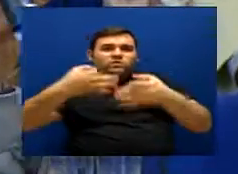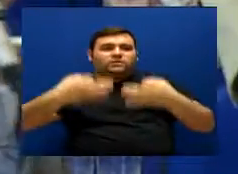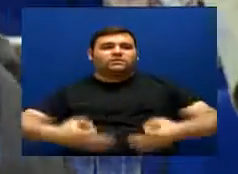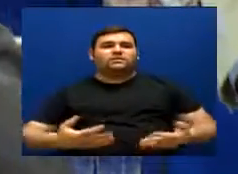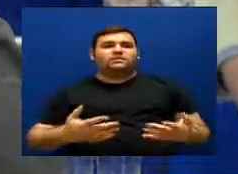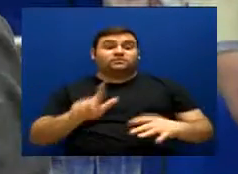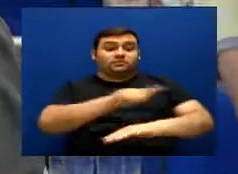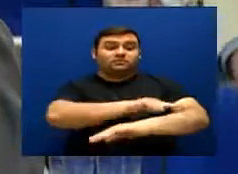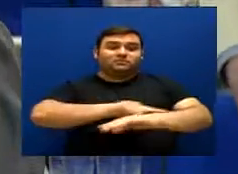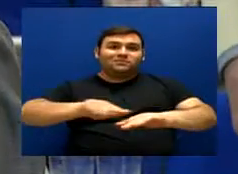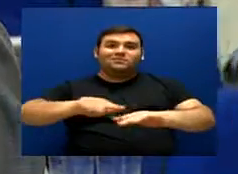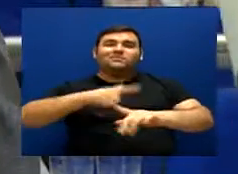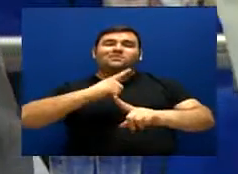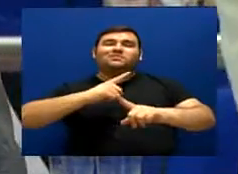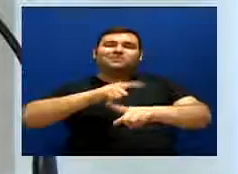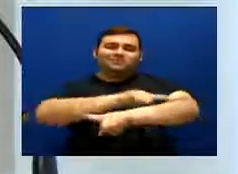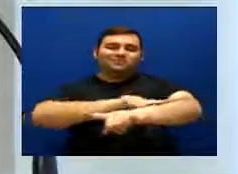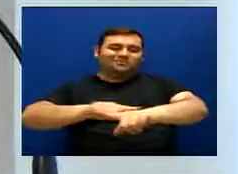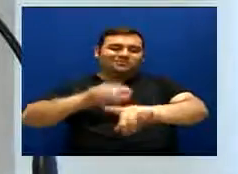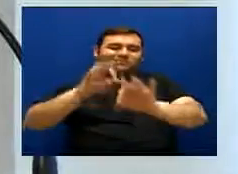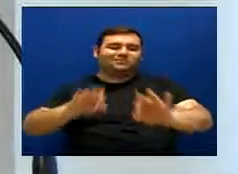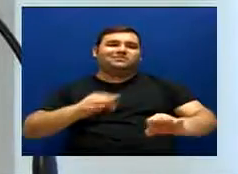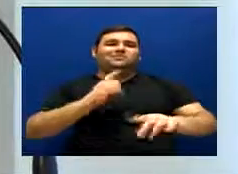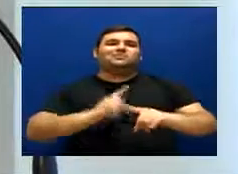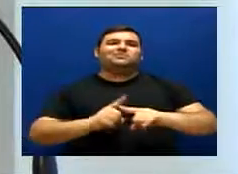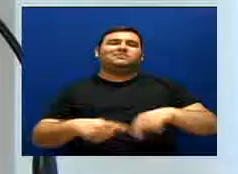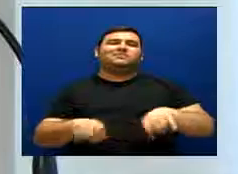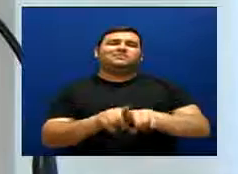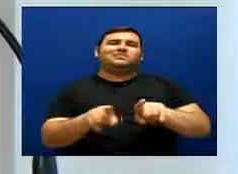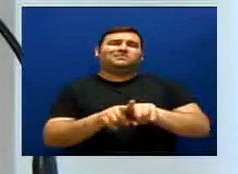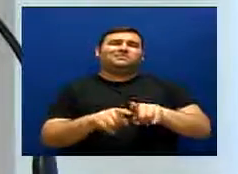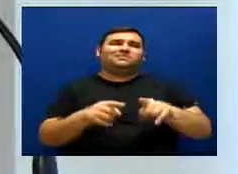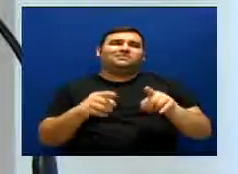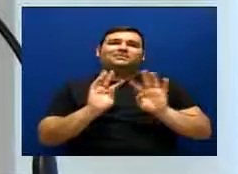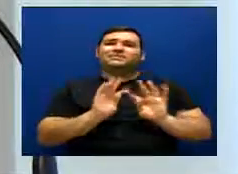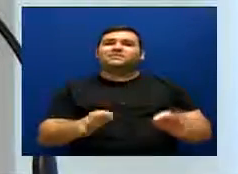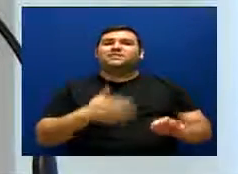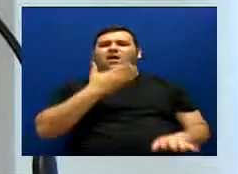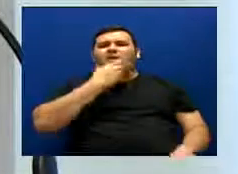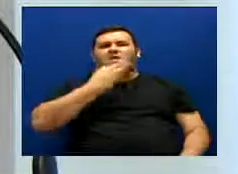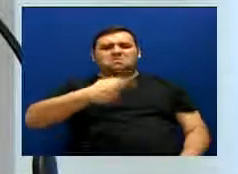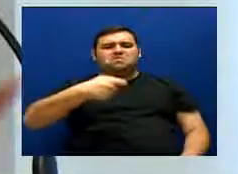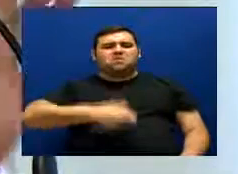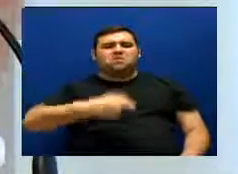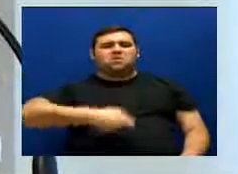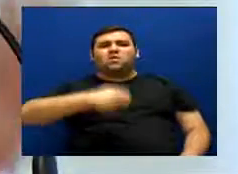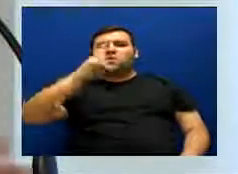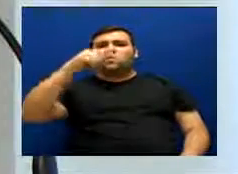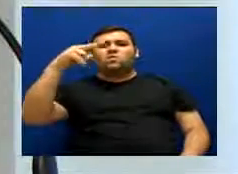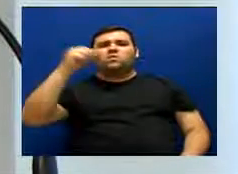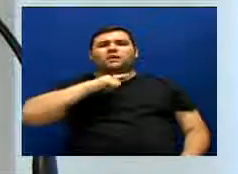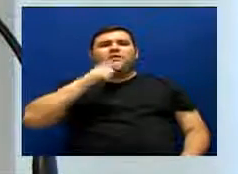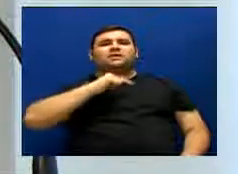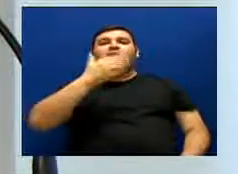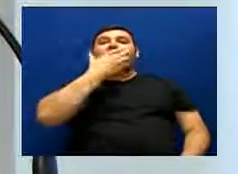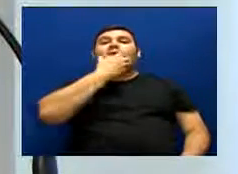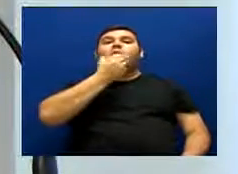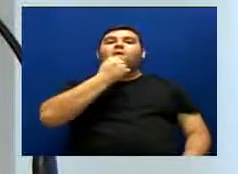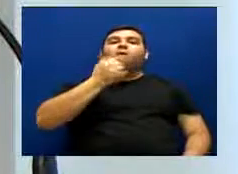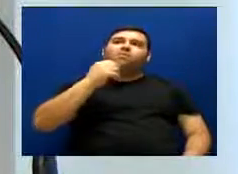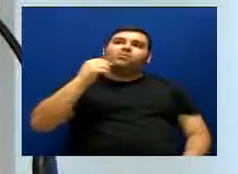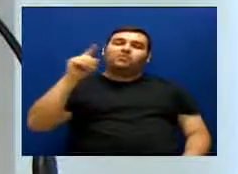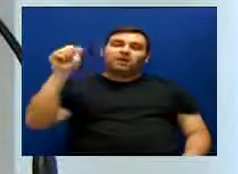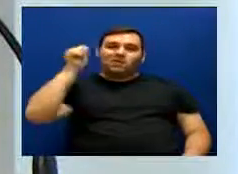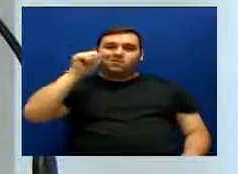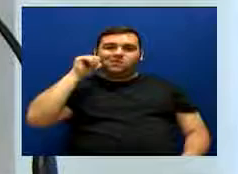No trato. Educação, porque... De educação essa é uma questão, básica, vereador, de educação básica. Do machismo. Eu nunca recebi denúncia de homem sendo assediado em ônibus.